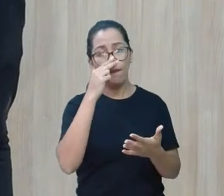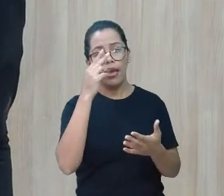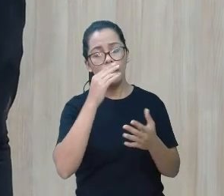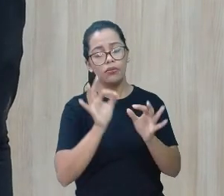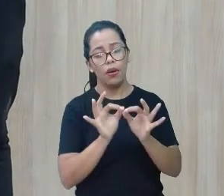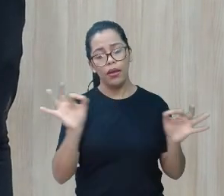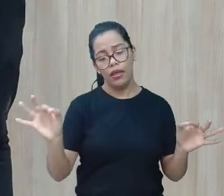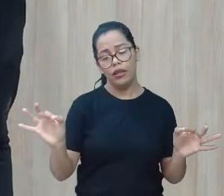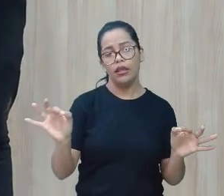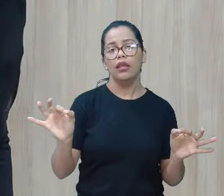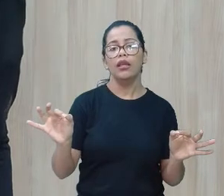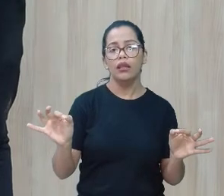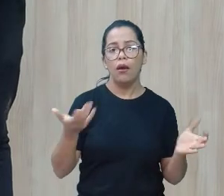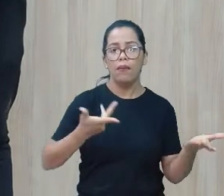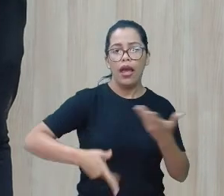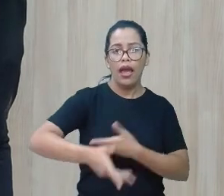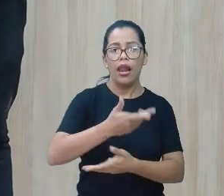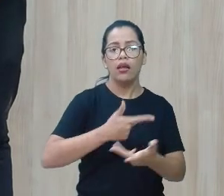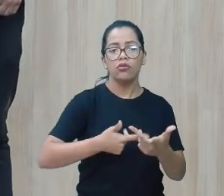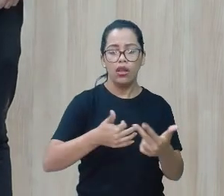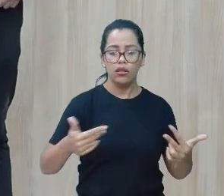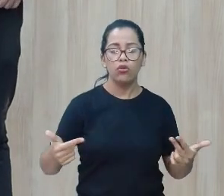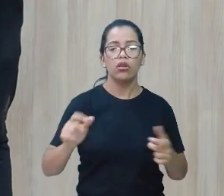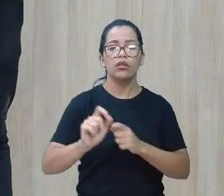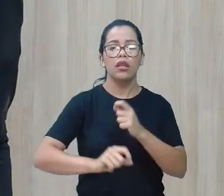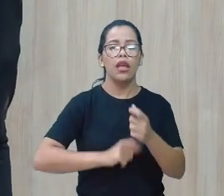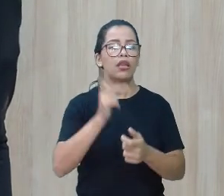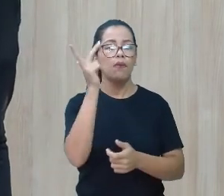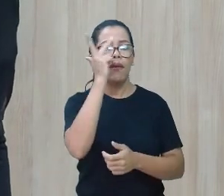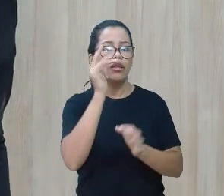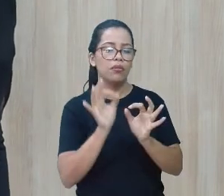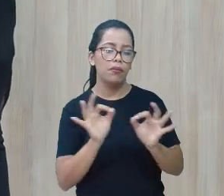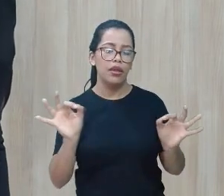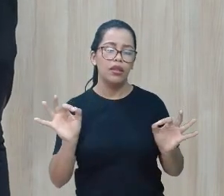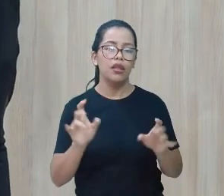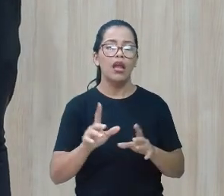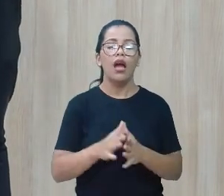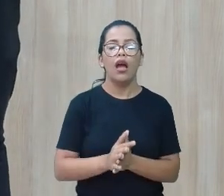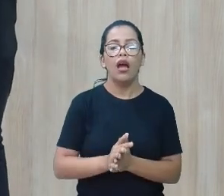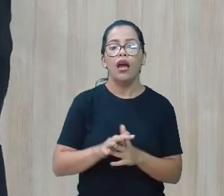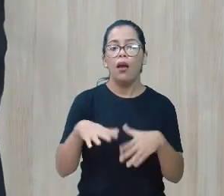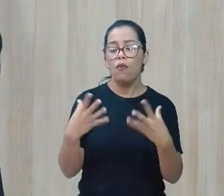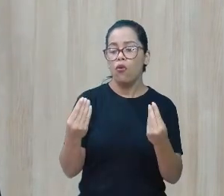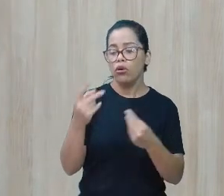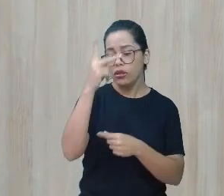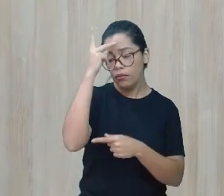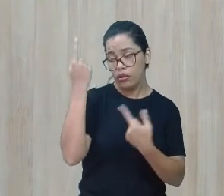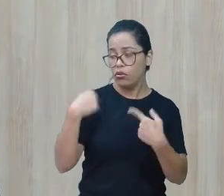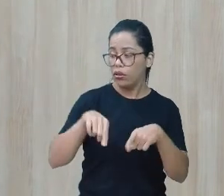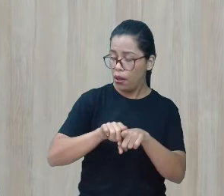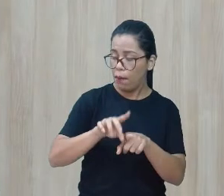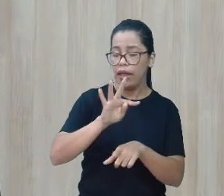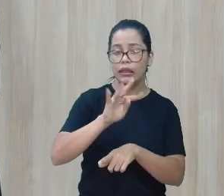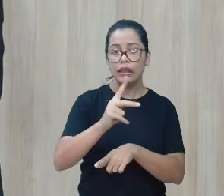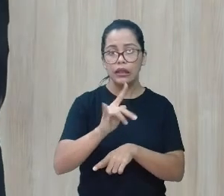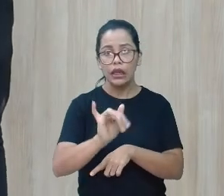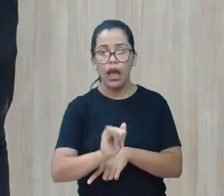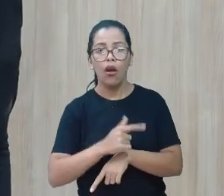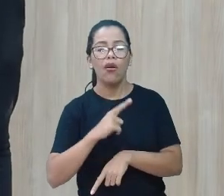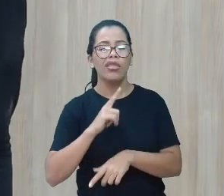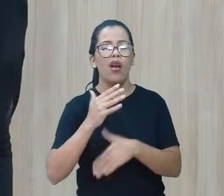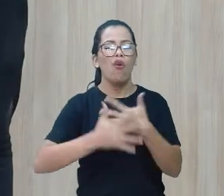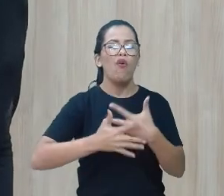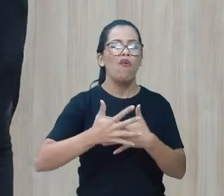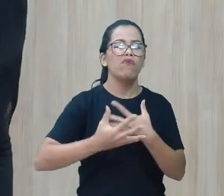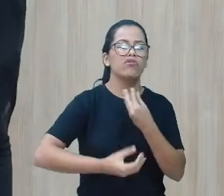para relacionar essa questão de mesma medida, certo? Muitas pessoas também, Tiago, inclusive, elas se confundem muito com a